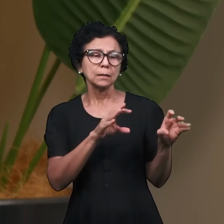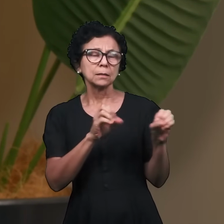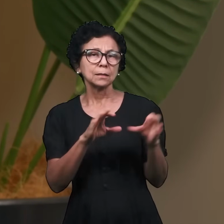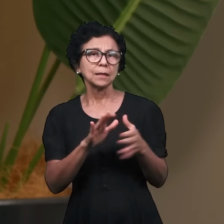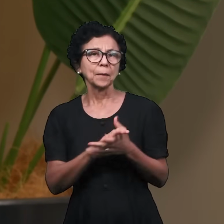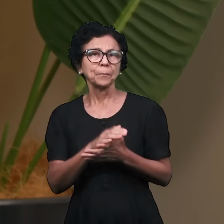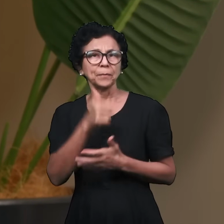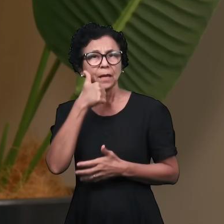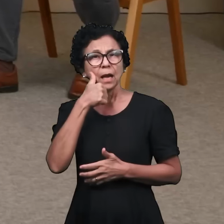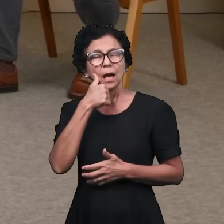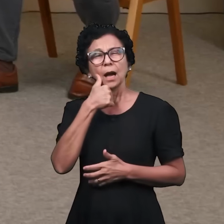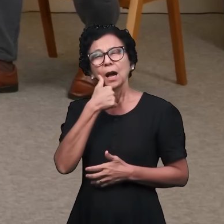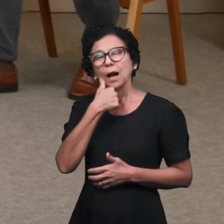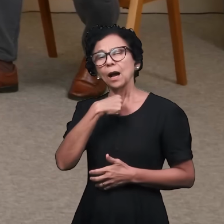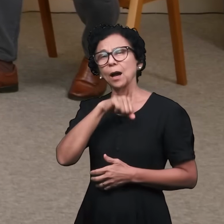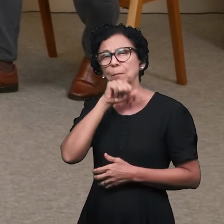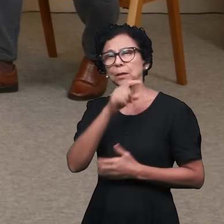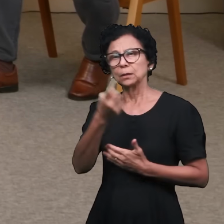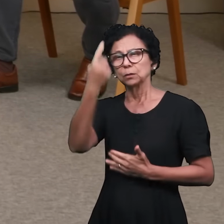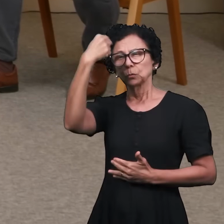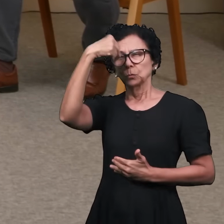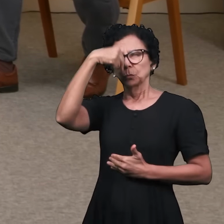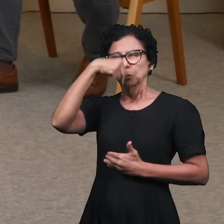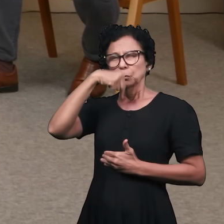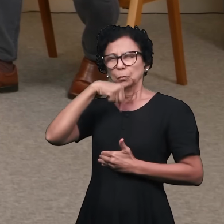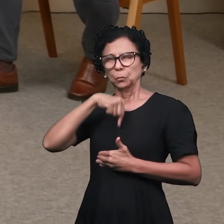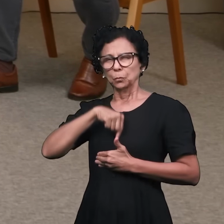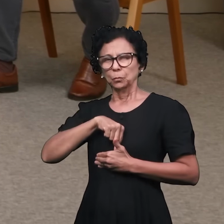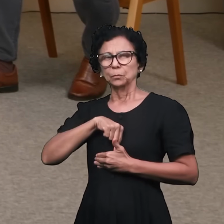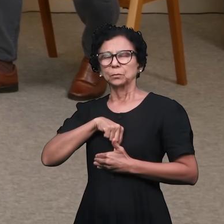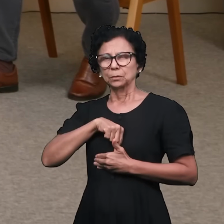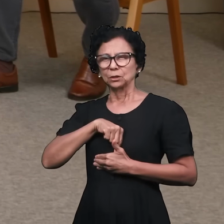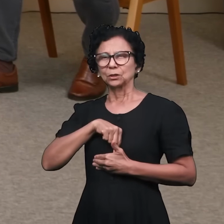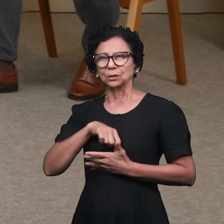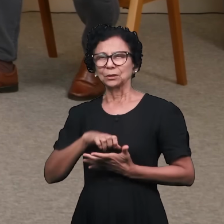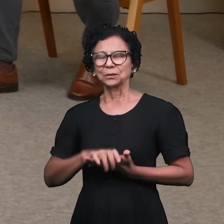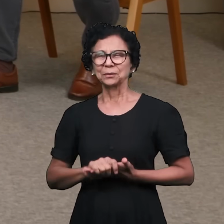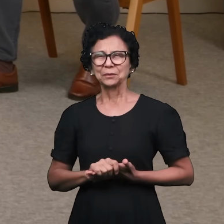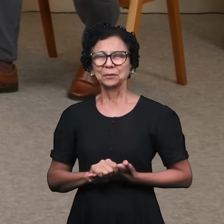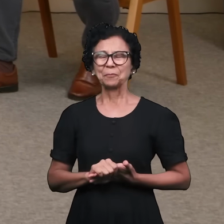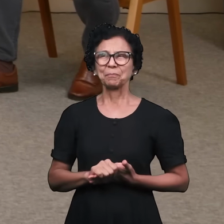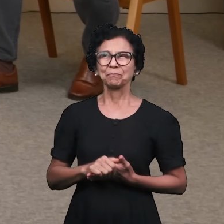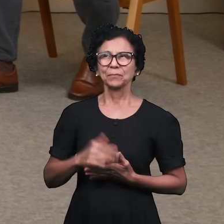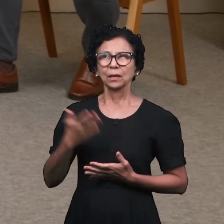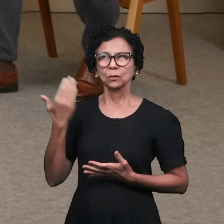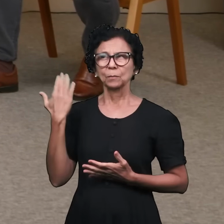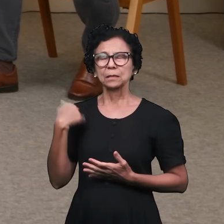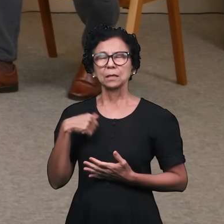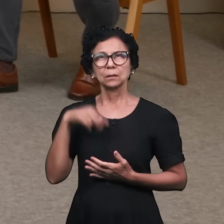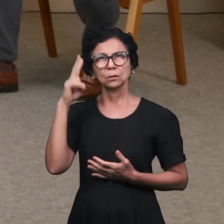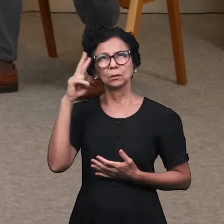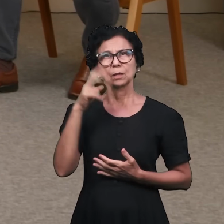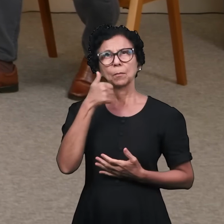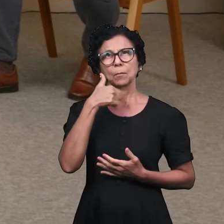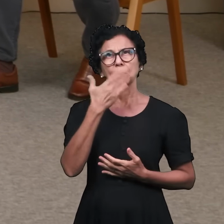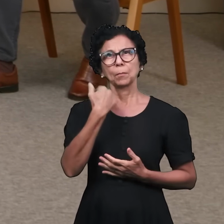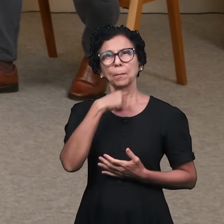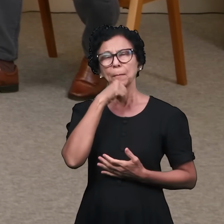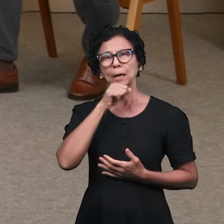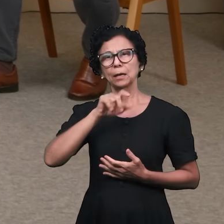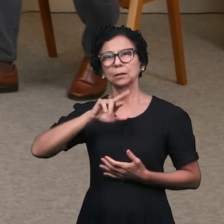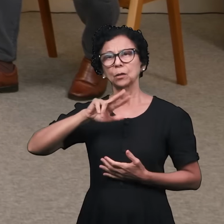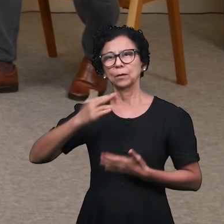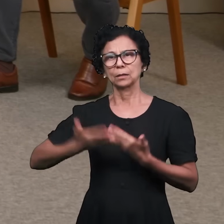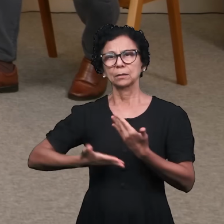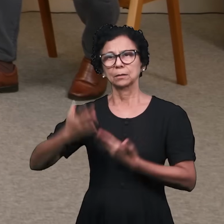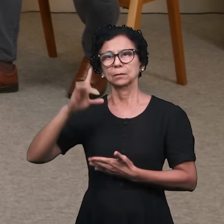aquele instinto de mãe, né, pastores? Me lembro os meus pais, que não eram servos de Deus, mas